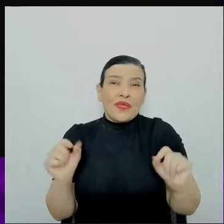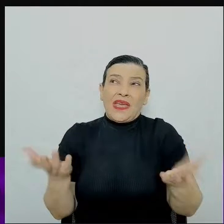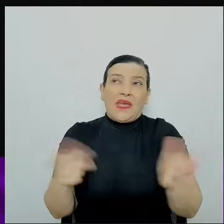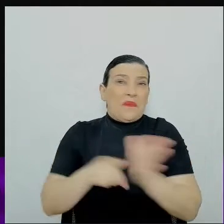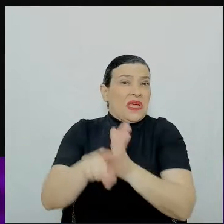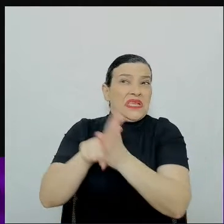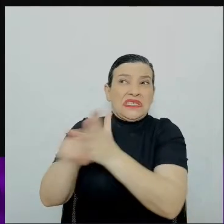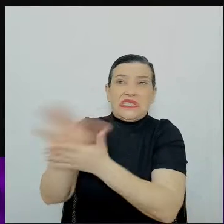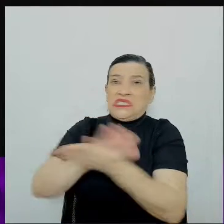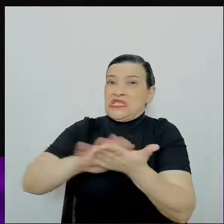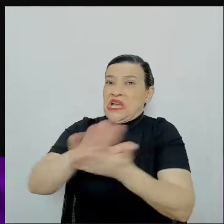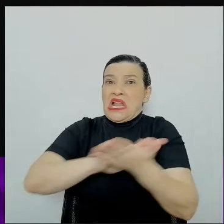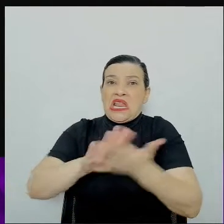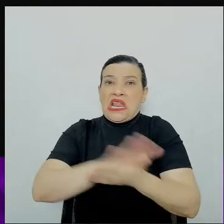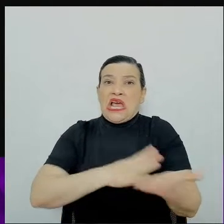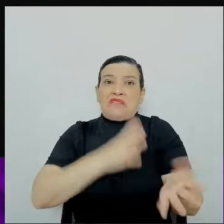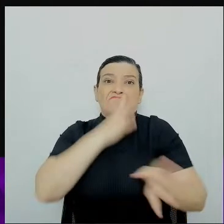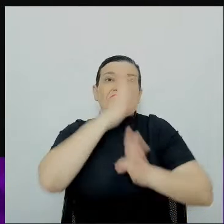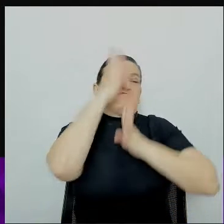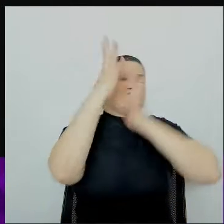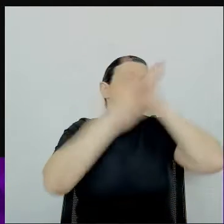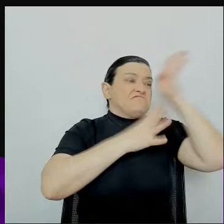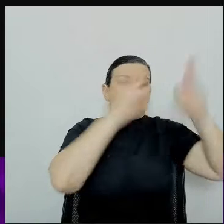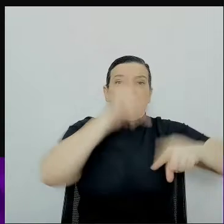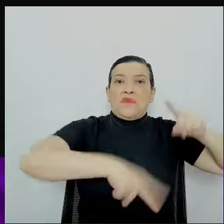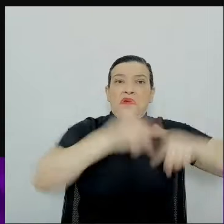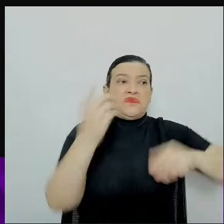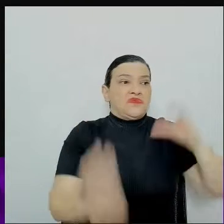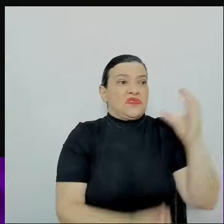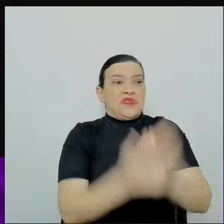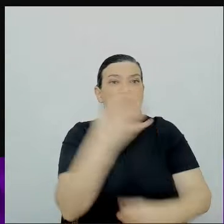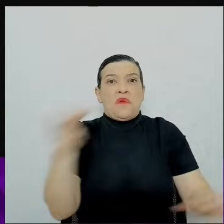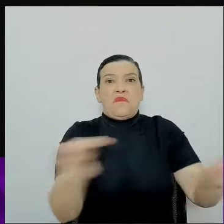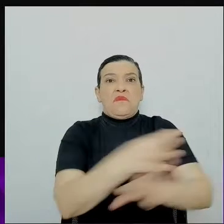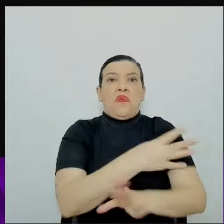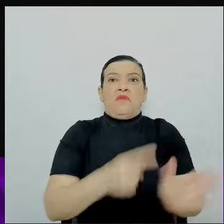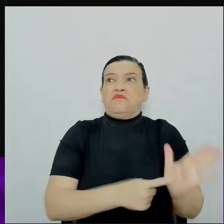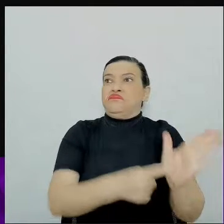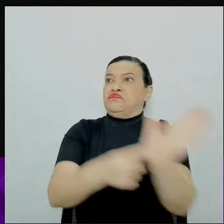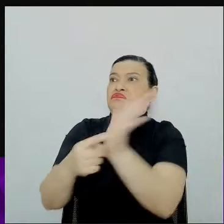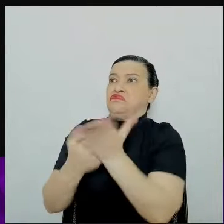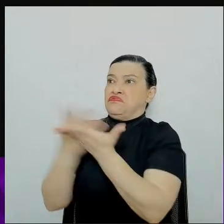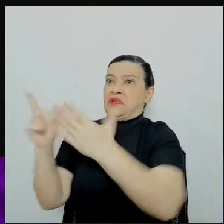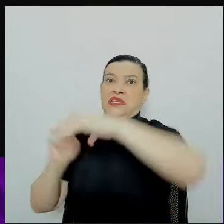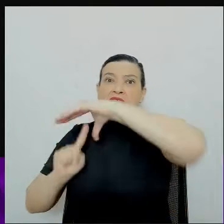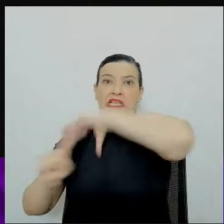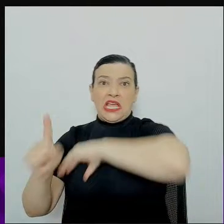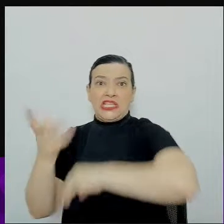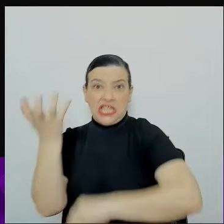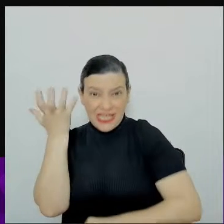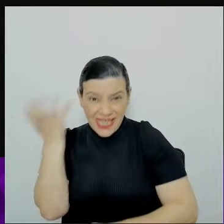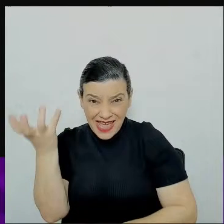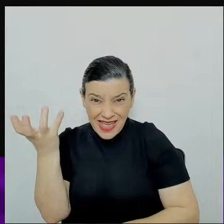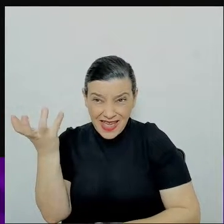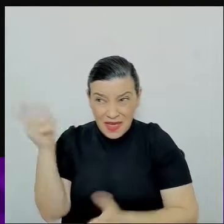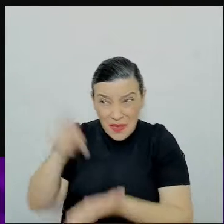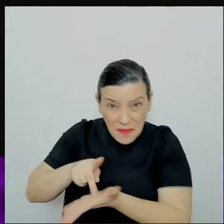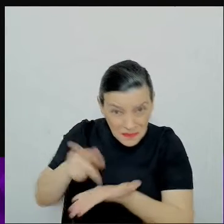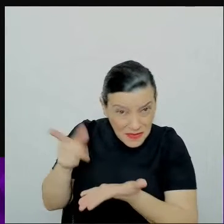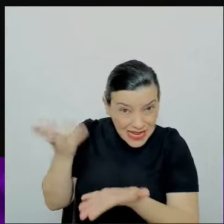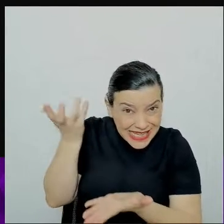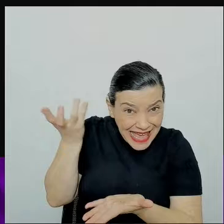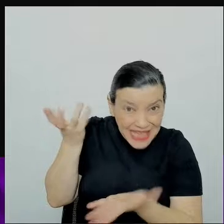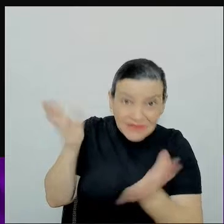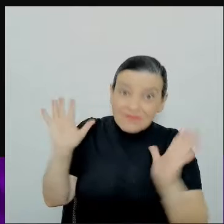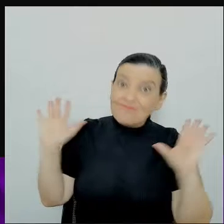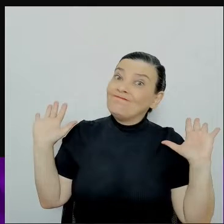gente entregou um produto e a gente acha que o cliente está pensando dessa maneira, mas será que ele está mesmo? Será